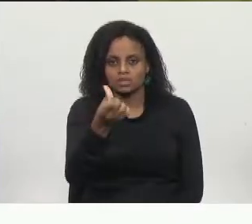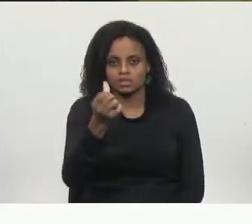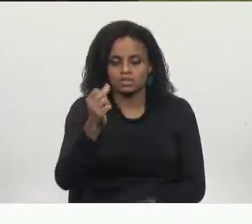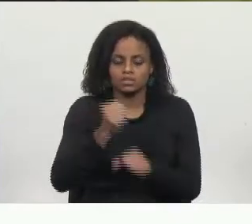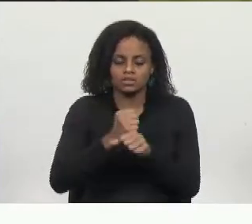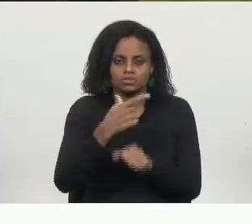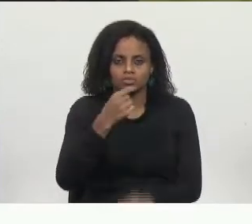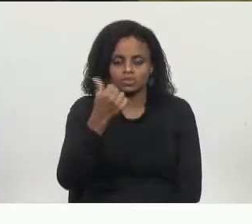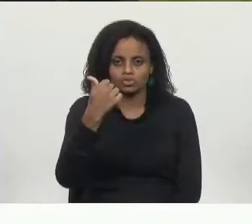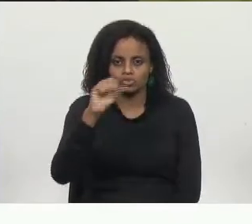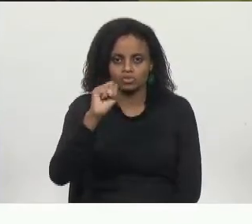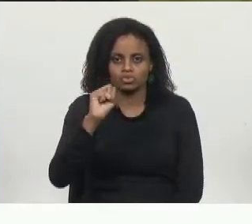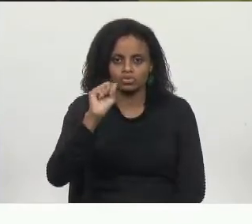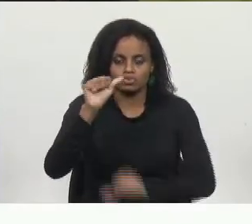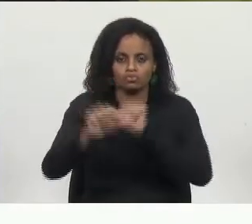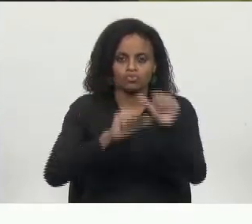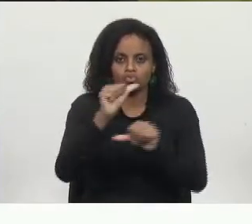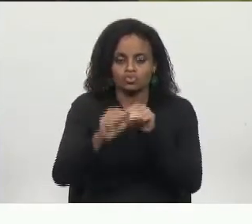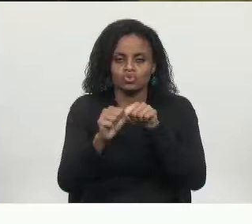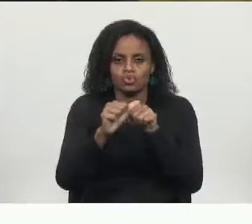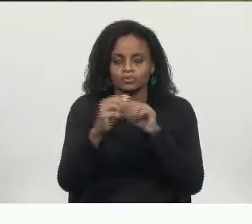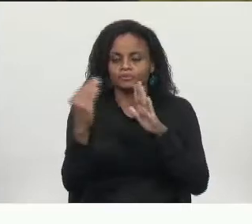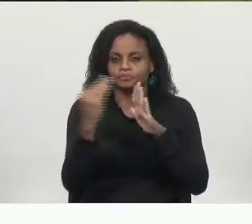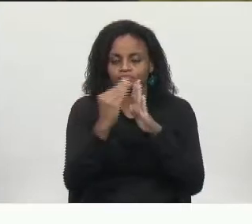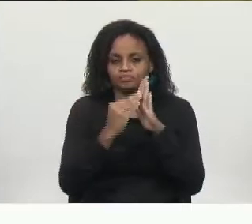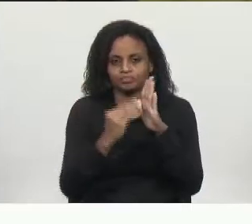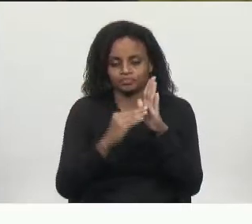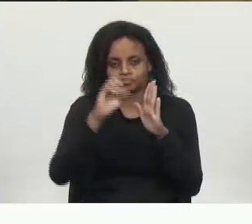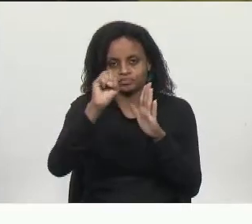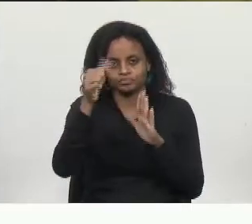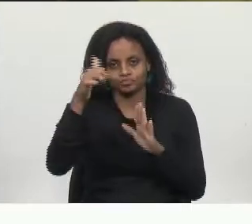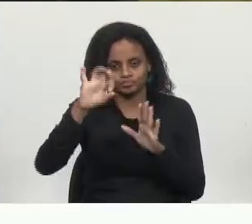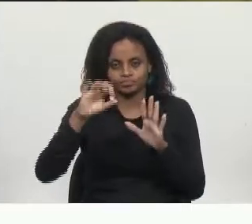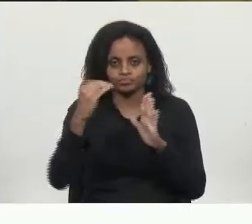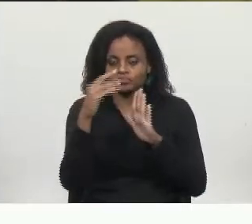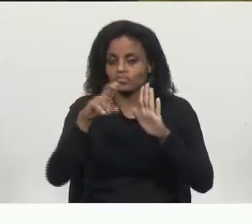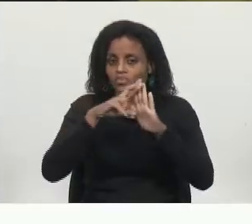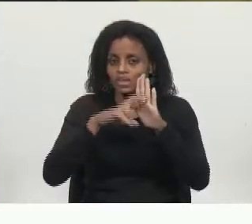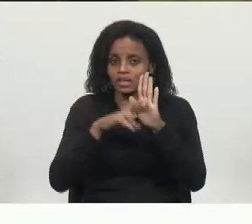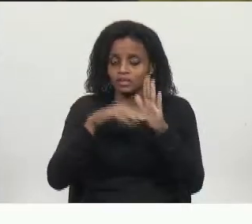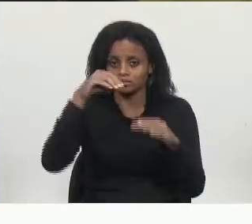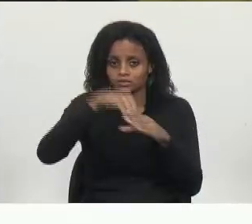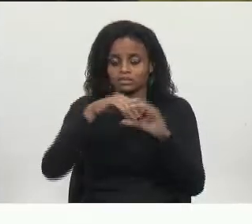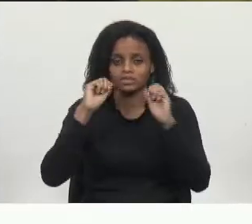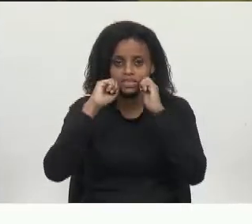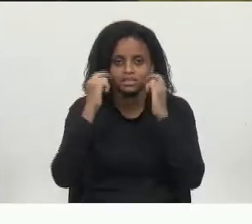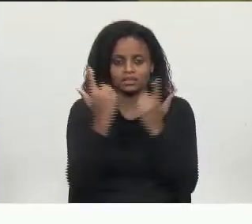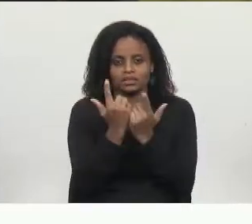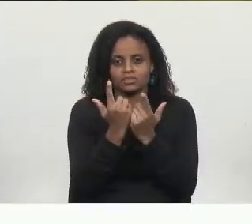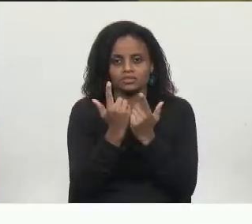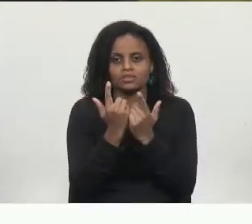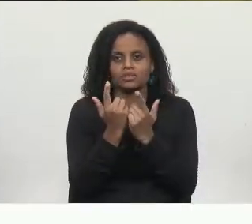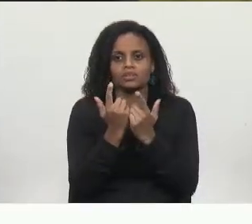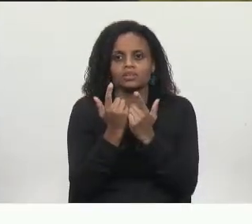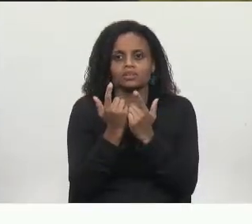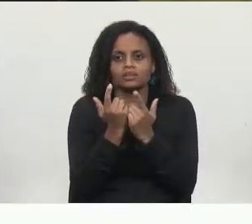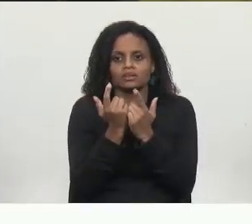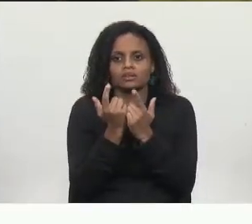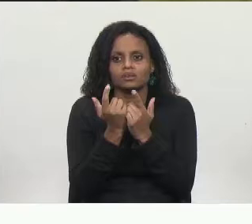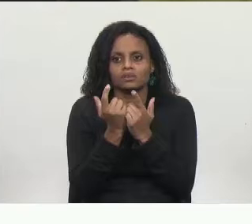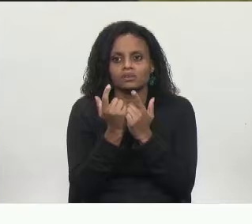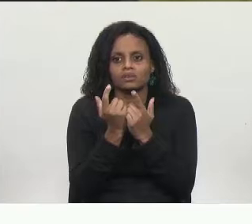que altera a resolução 810, Regimento Interno da Assembleia Legislativa do Estado do Rio de Janeiro, nos